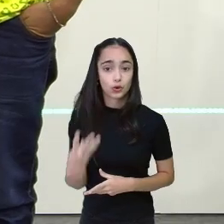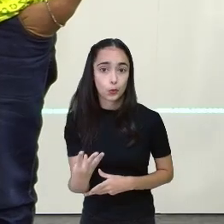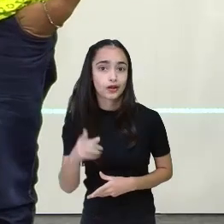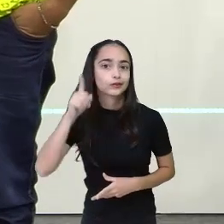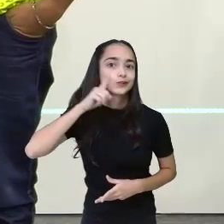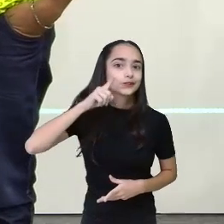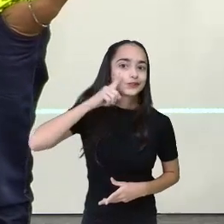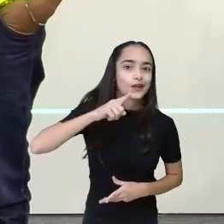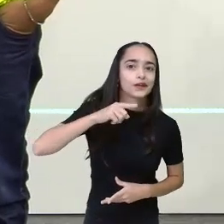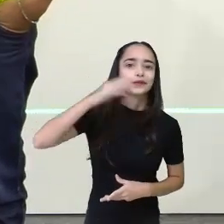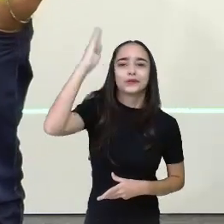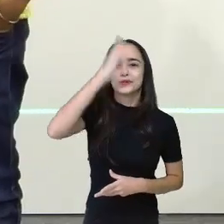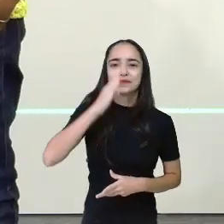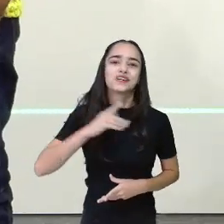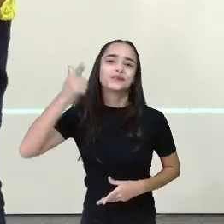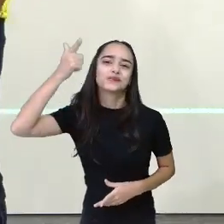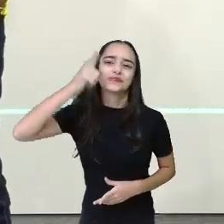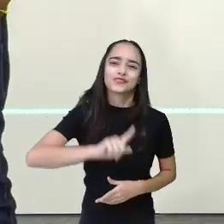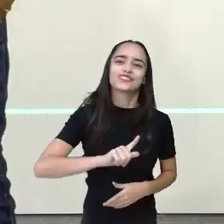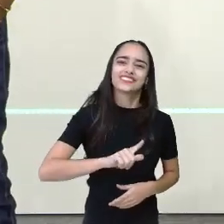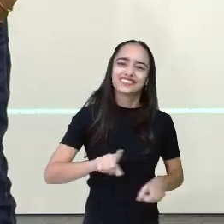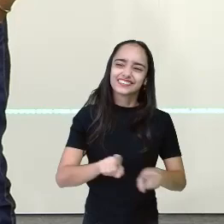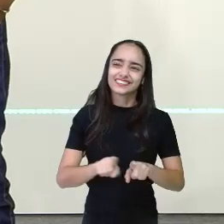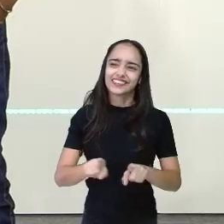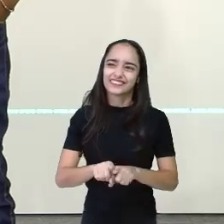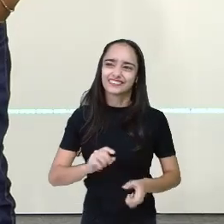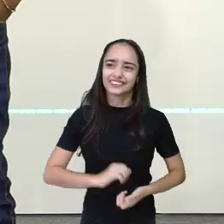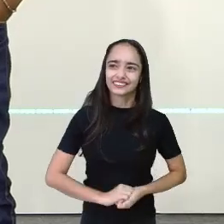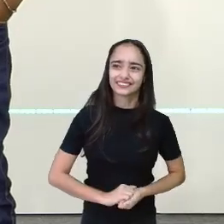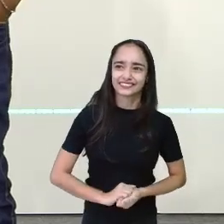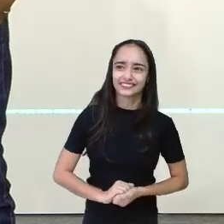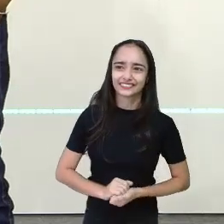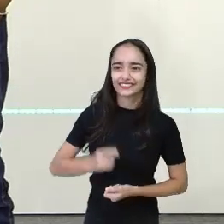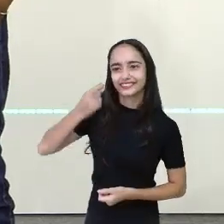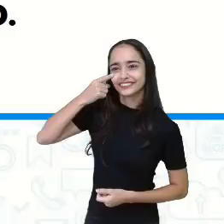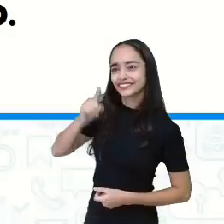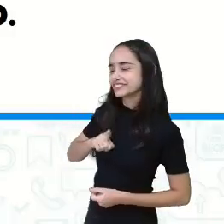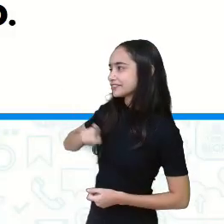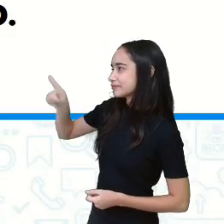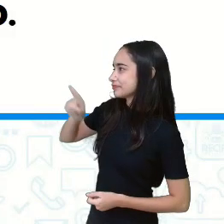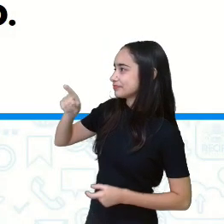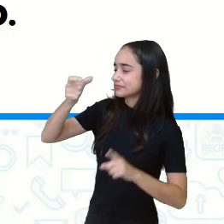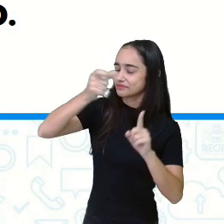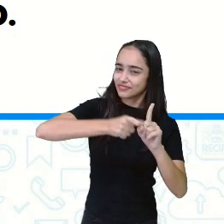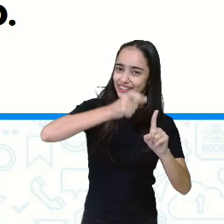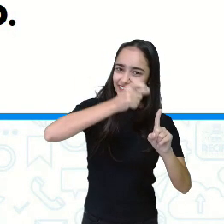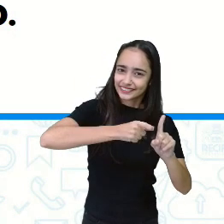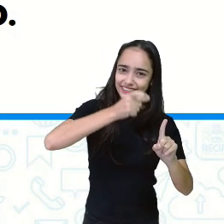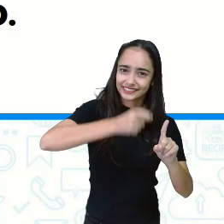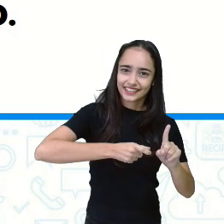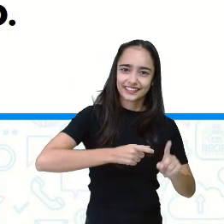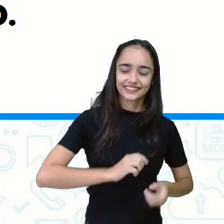que o Brasil foi campeão aí com a Copa dos Estados Unidos, que é o próximo que mascote. Que é esse próximo aí, não é? Isso. Que é o